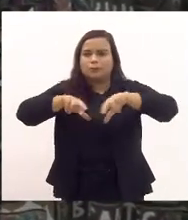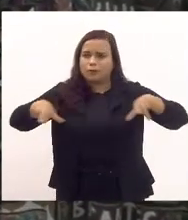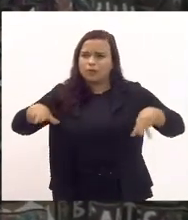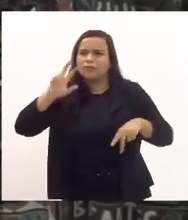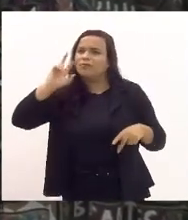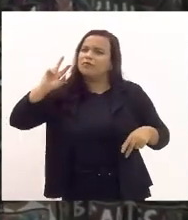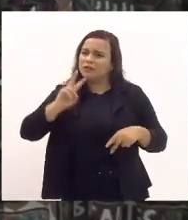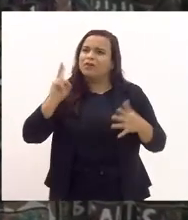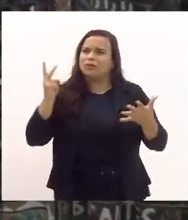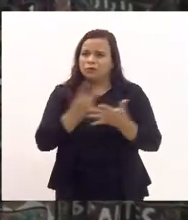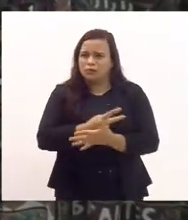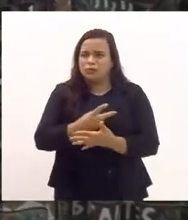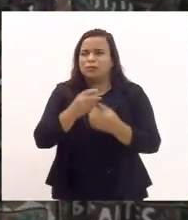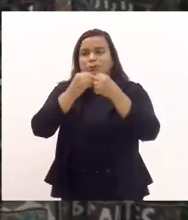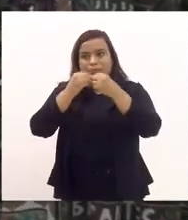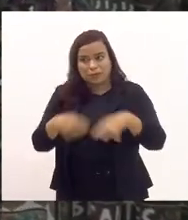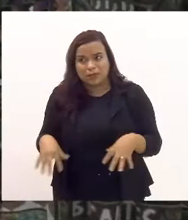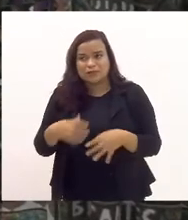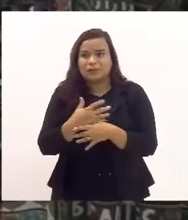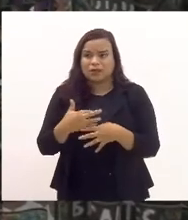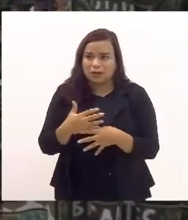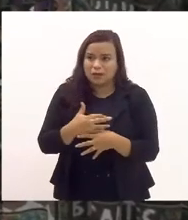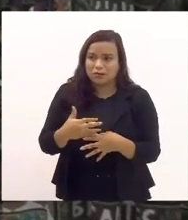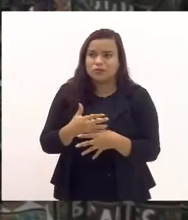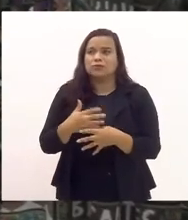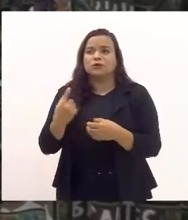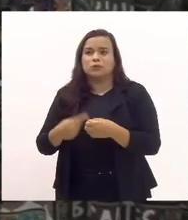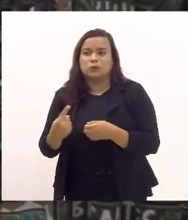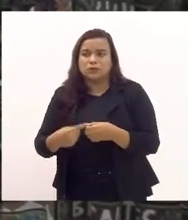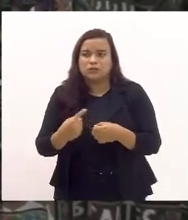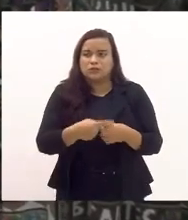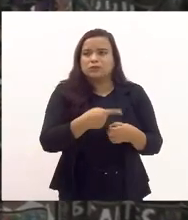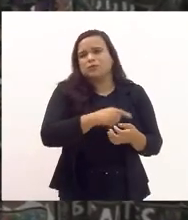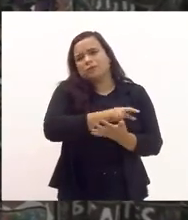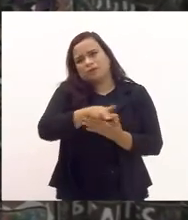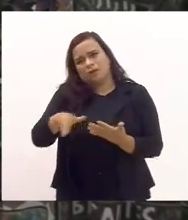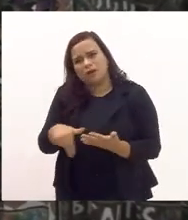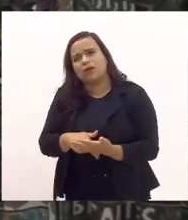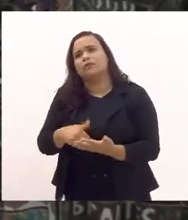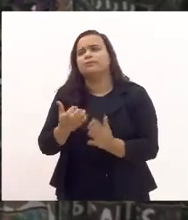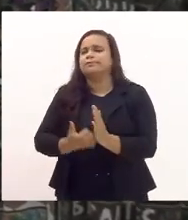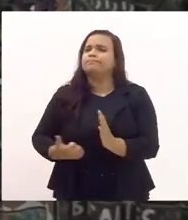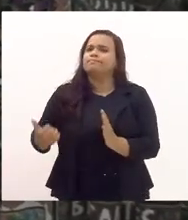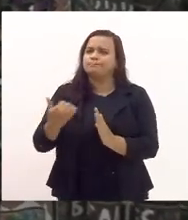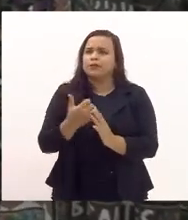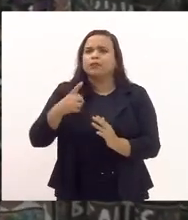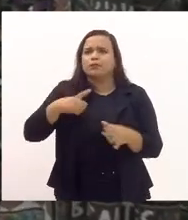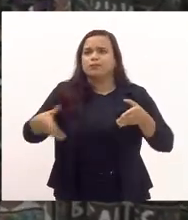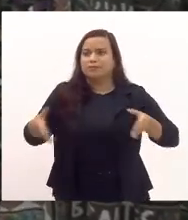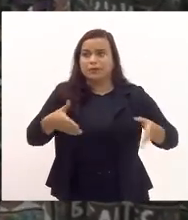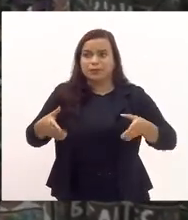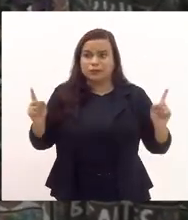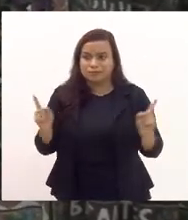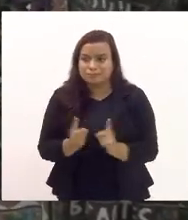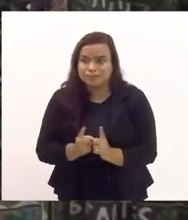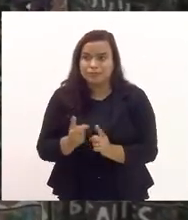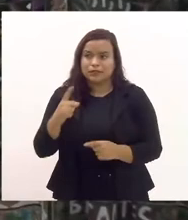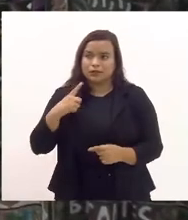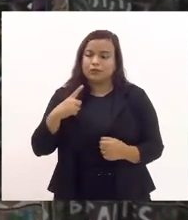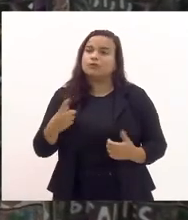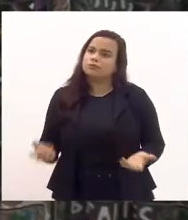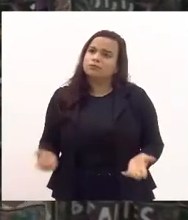sendo afetando as cidades os municípios cada vez num período mais curto de tempo